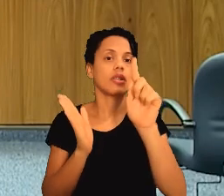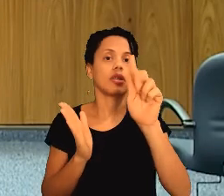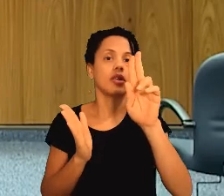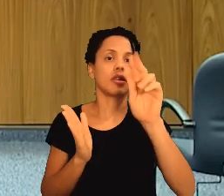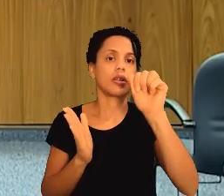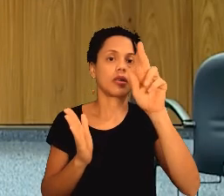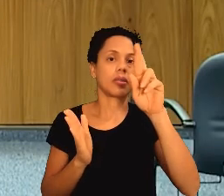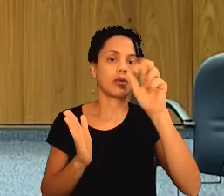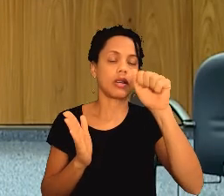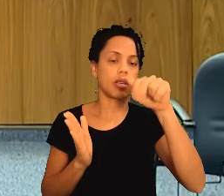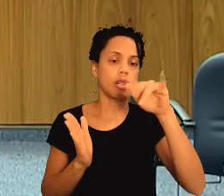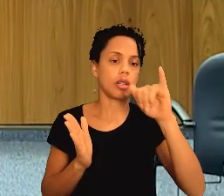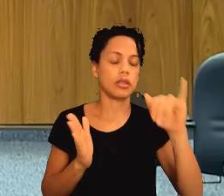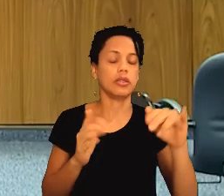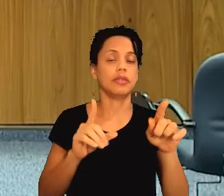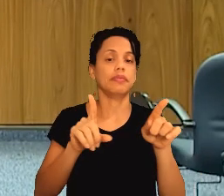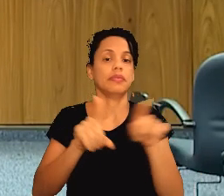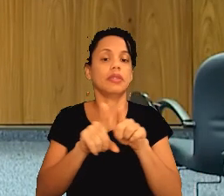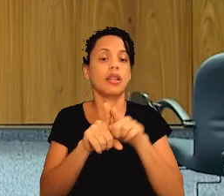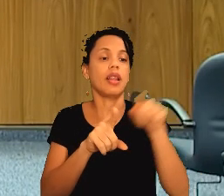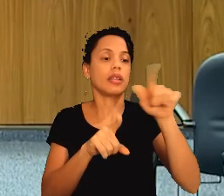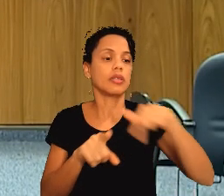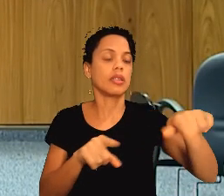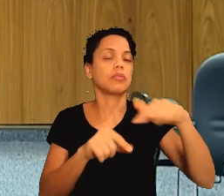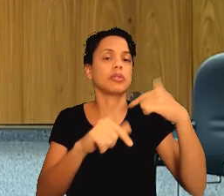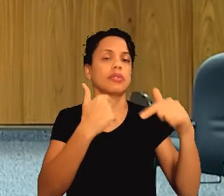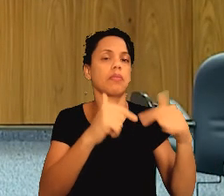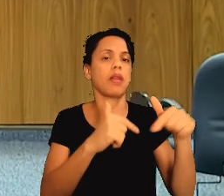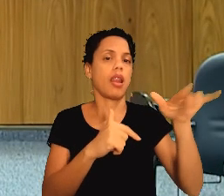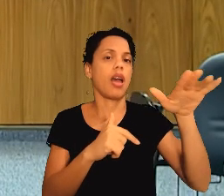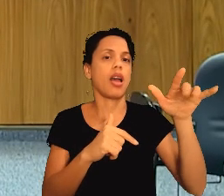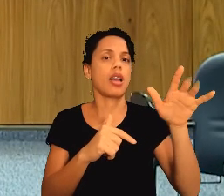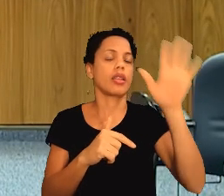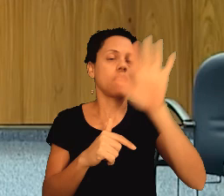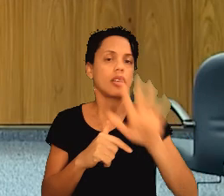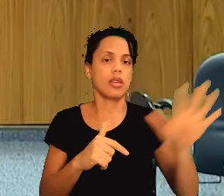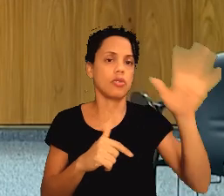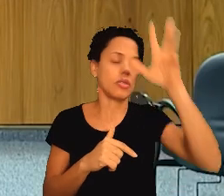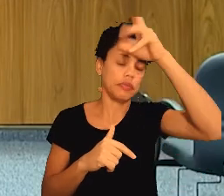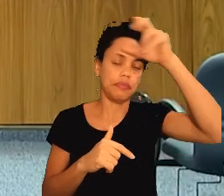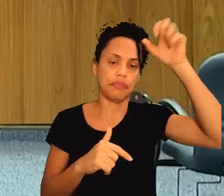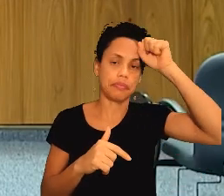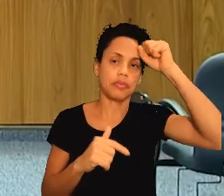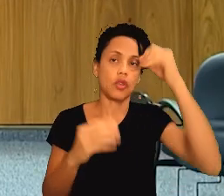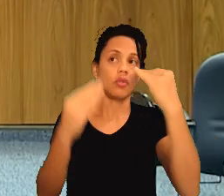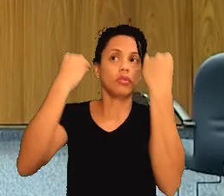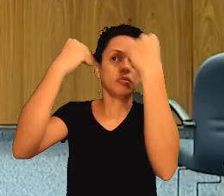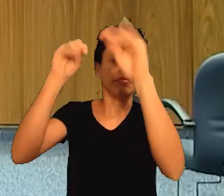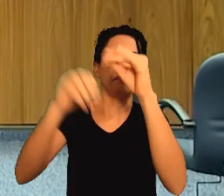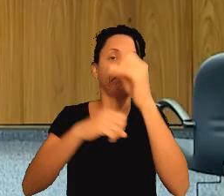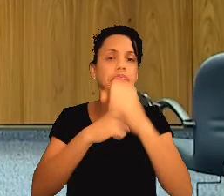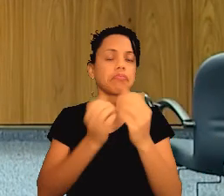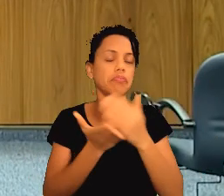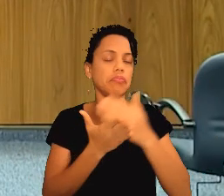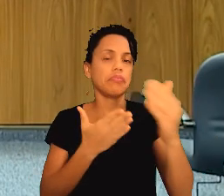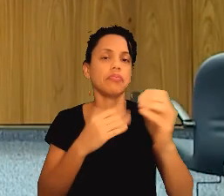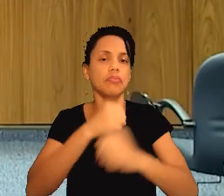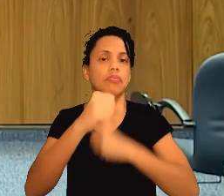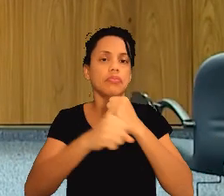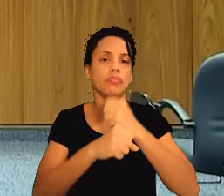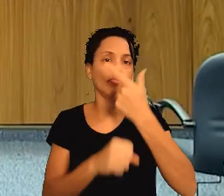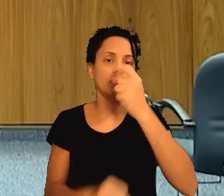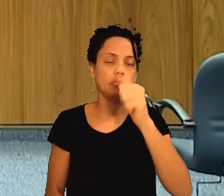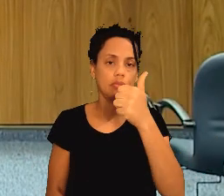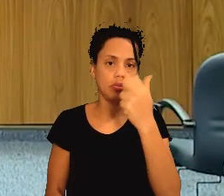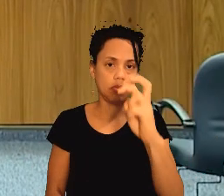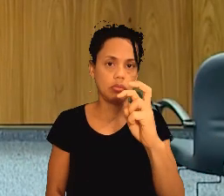que trabalham também na região de Mato Grosso do Sul, e que foi publicada em setembro de 2015, logo após um